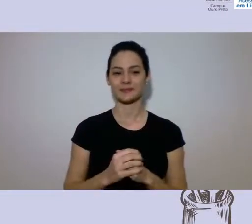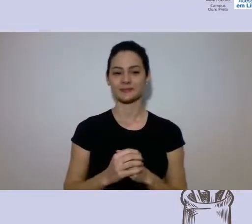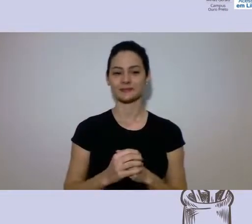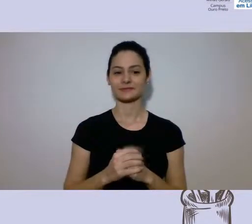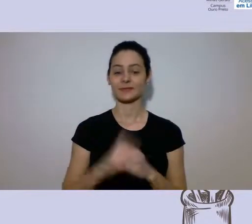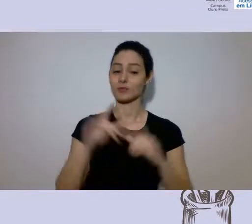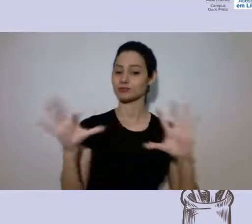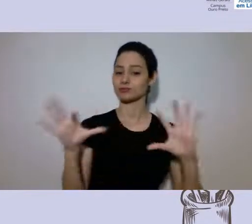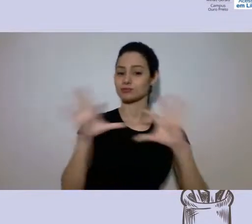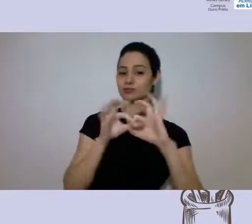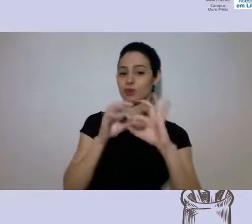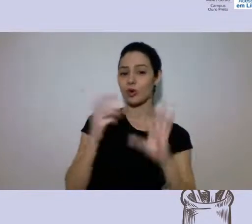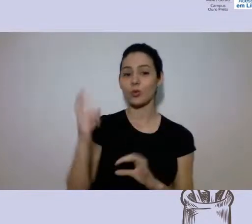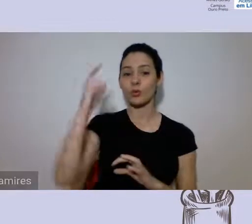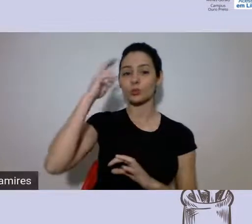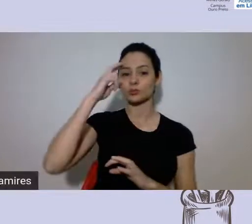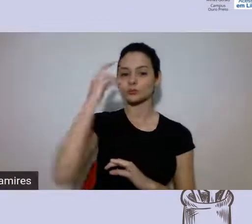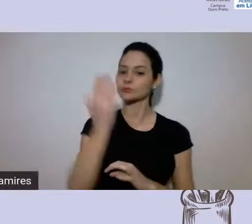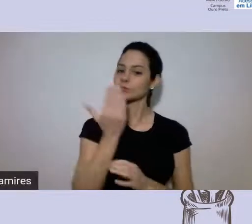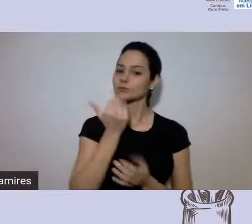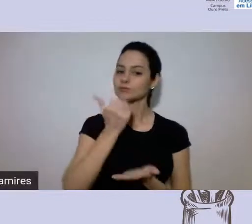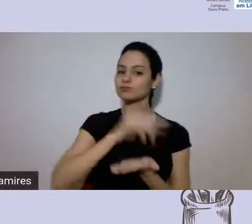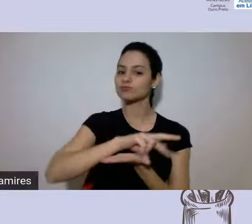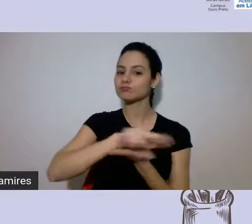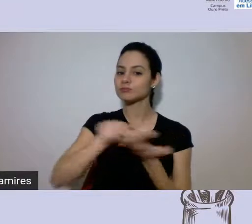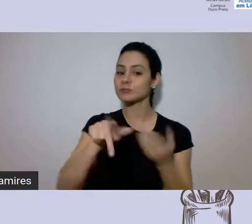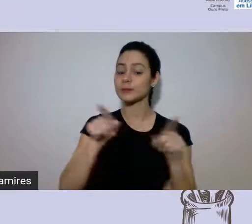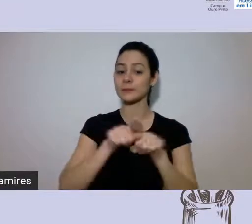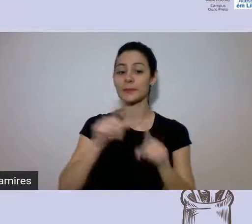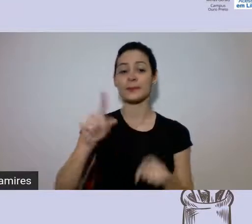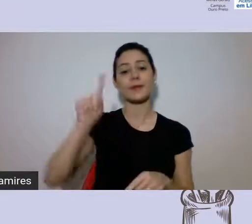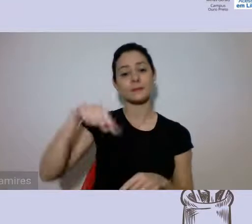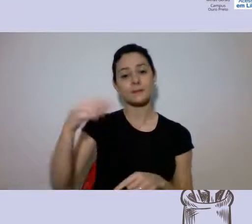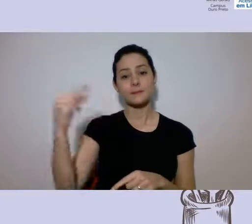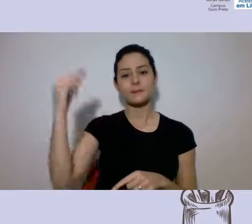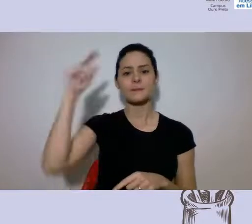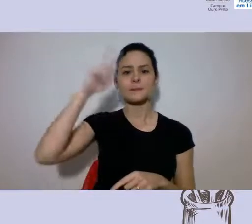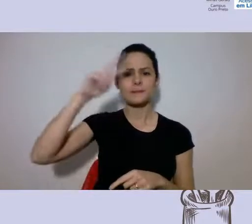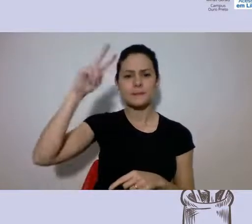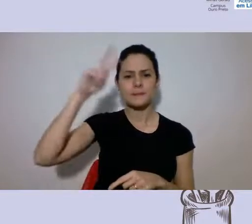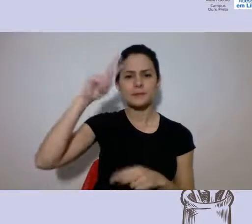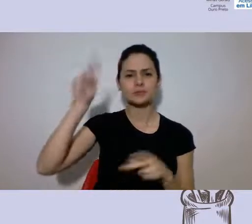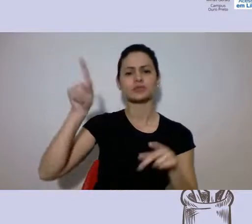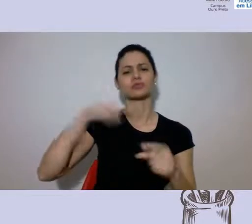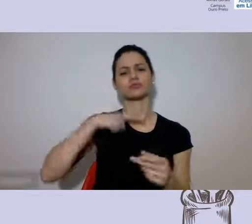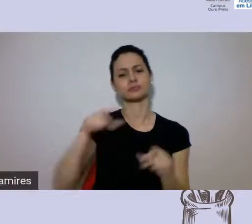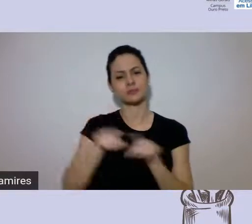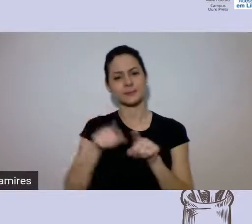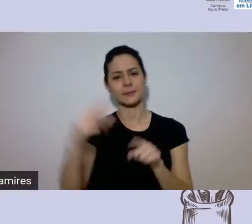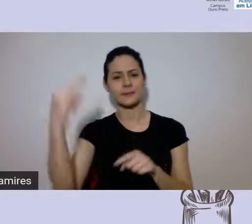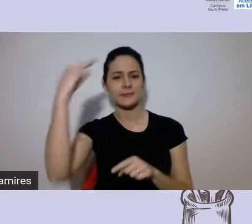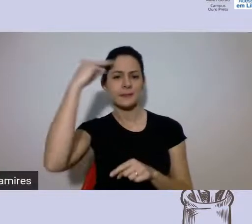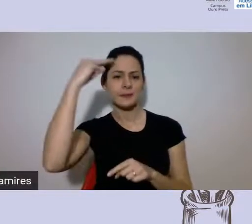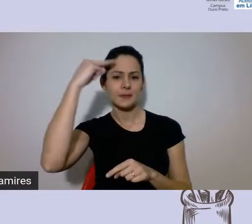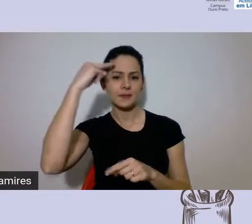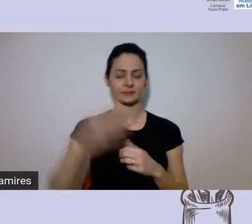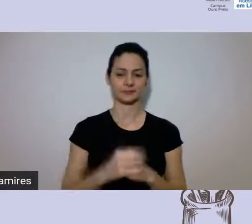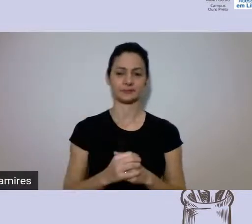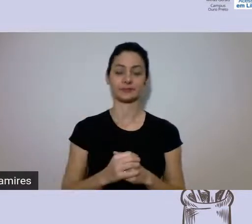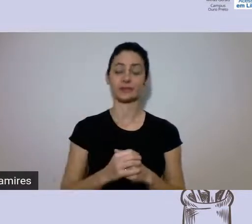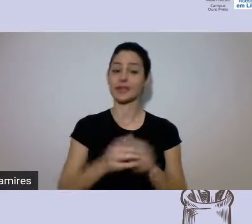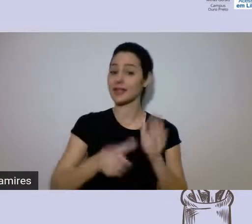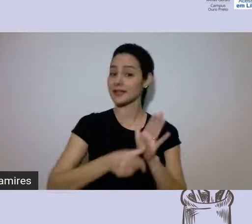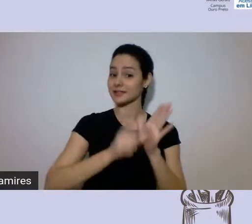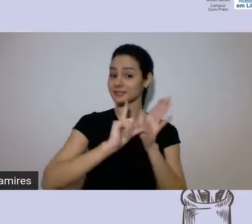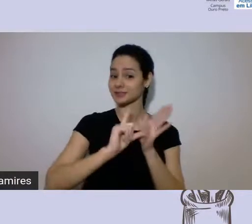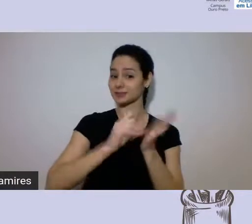ligado a culturas alimentares entre memória e história, tá? E antes de iniciarmos